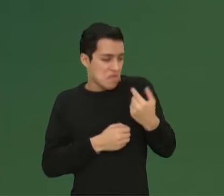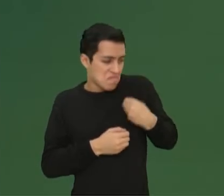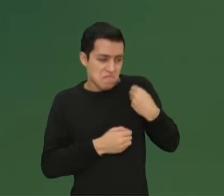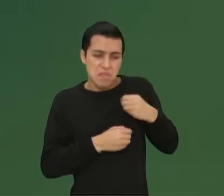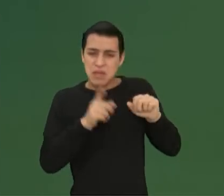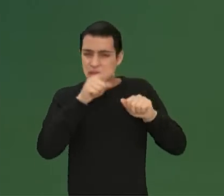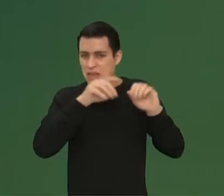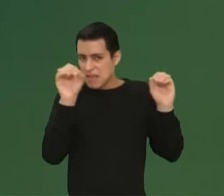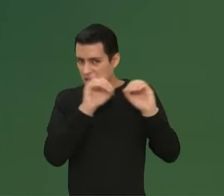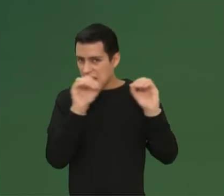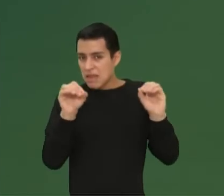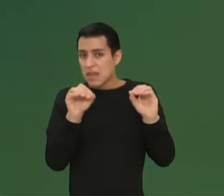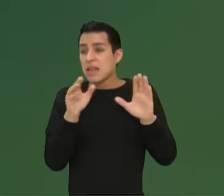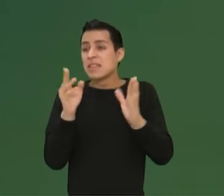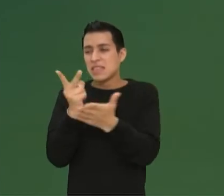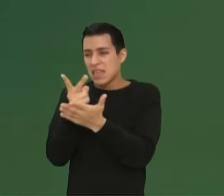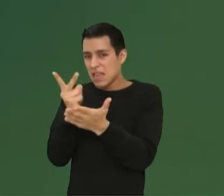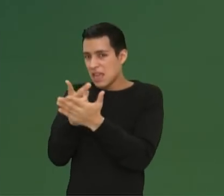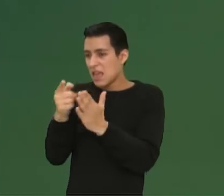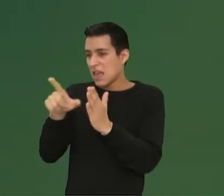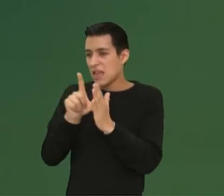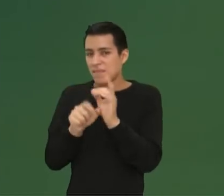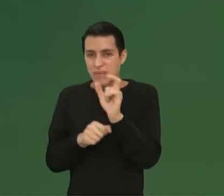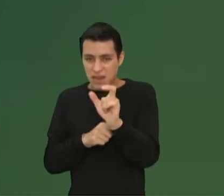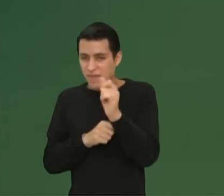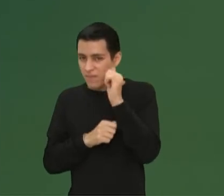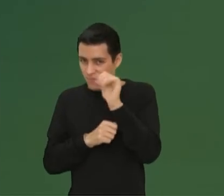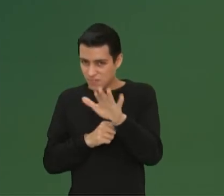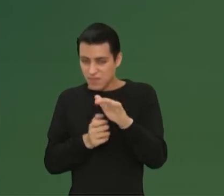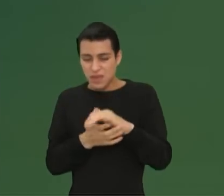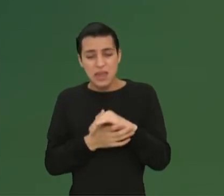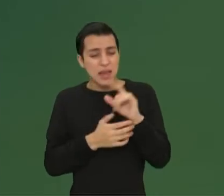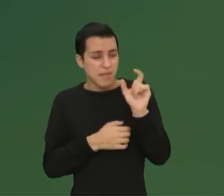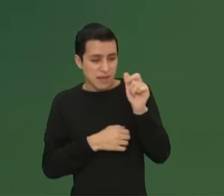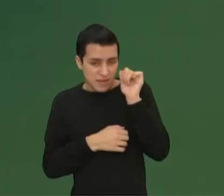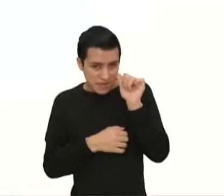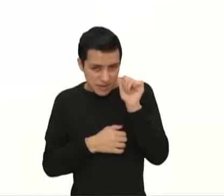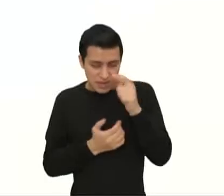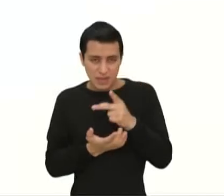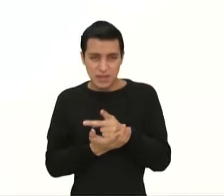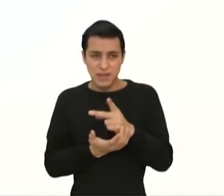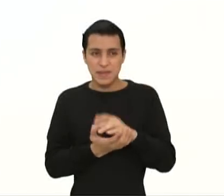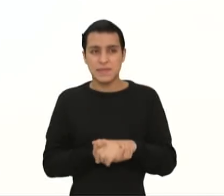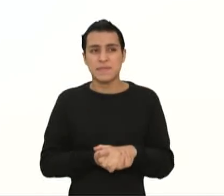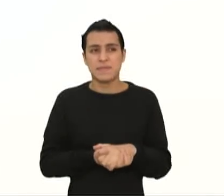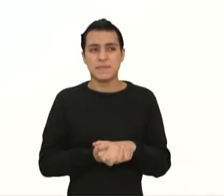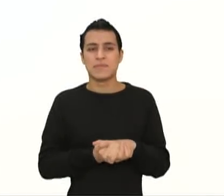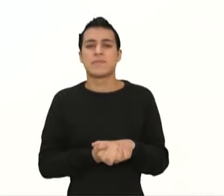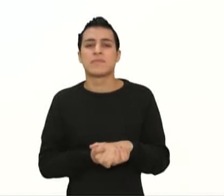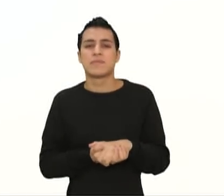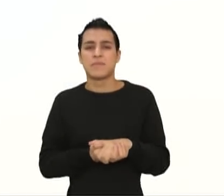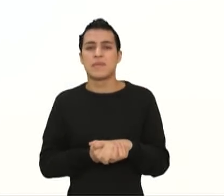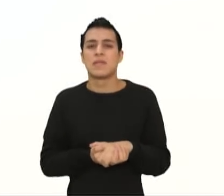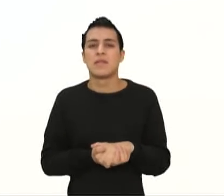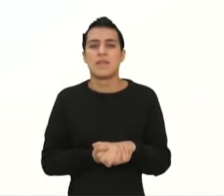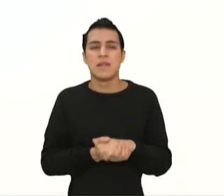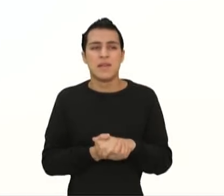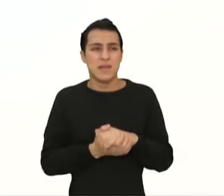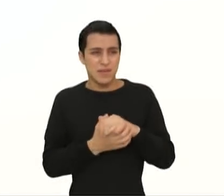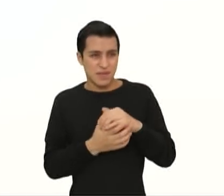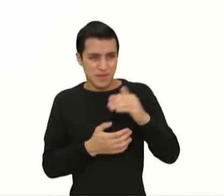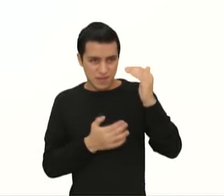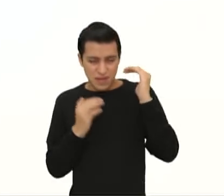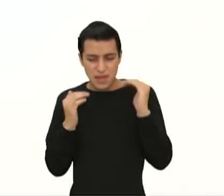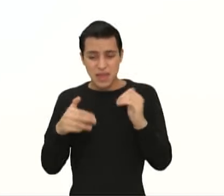crase, sempre antes de palavras femininas. Lembra? Palavras femininas. Próximo tópico, antes de